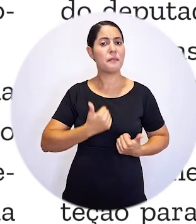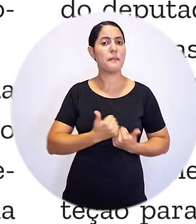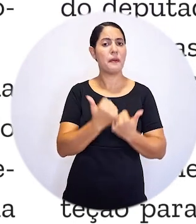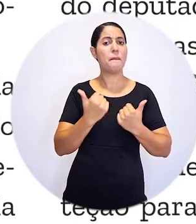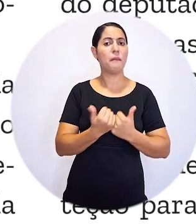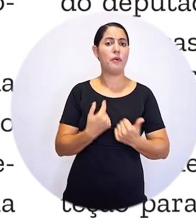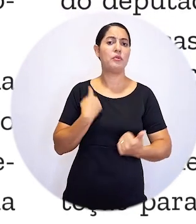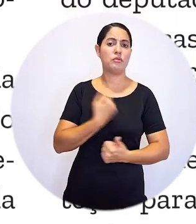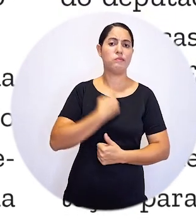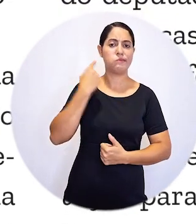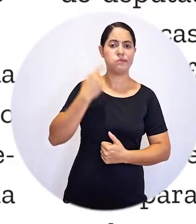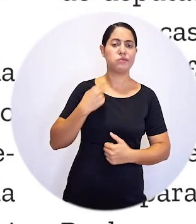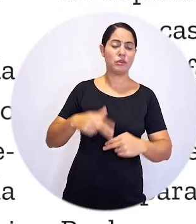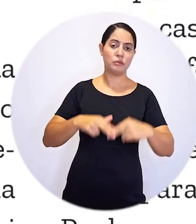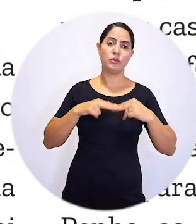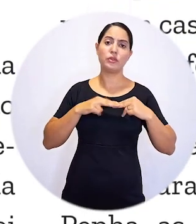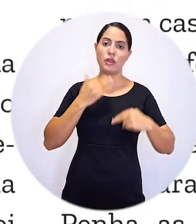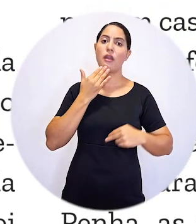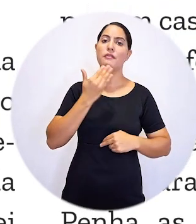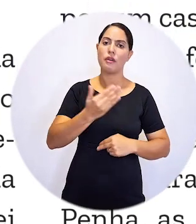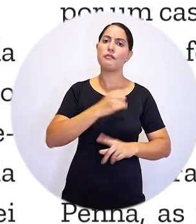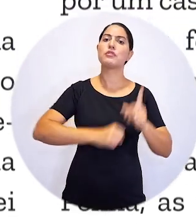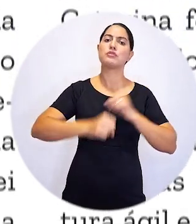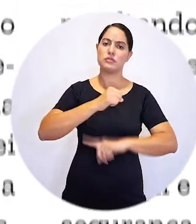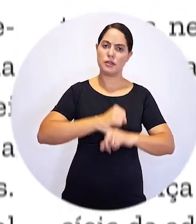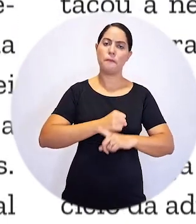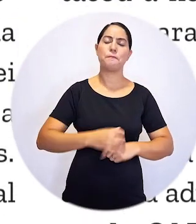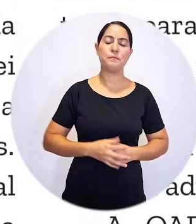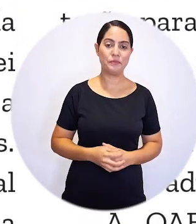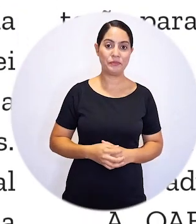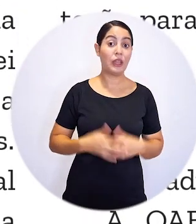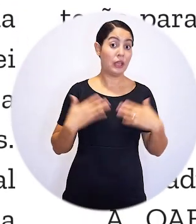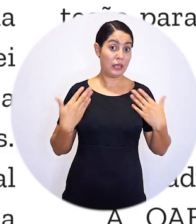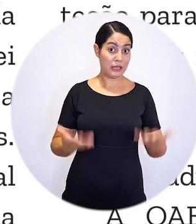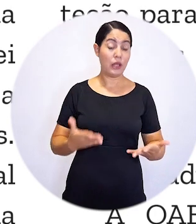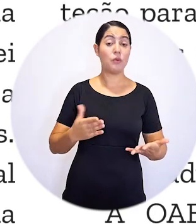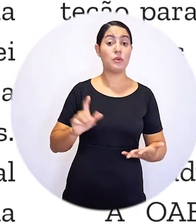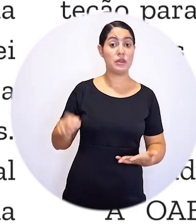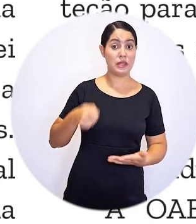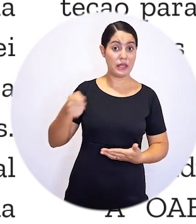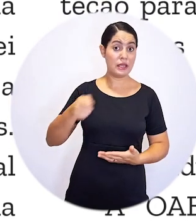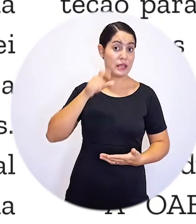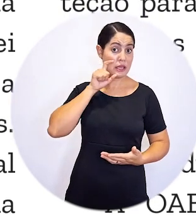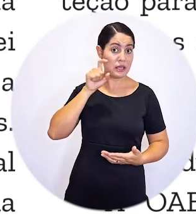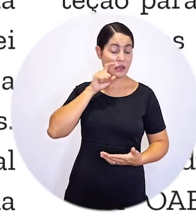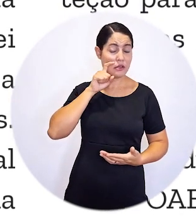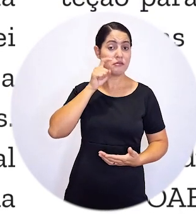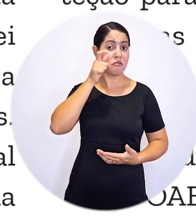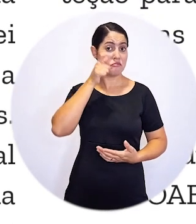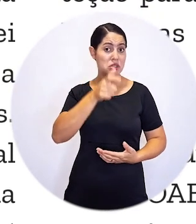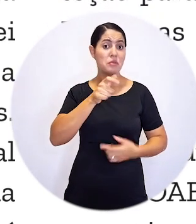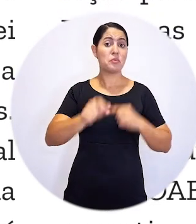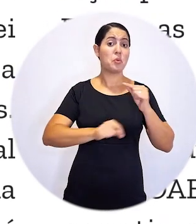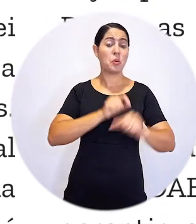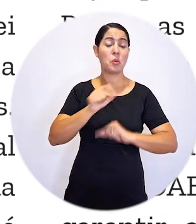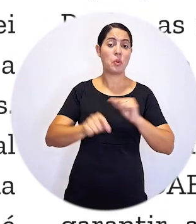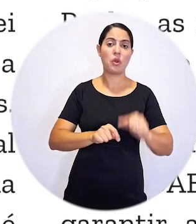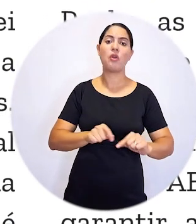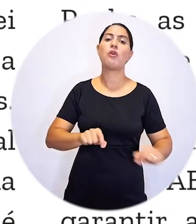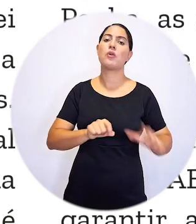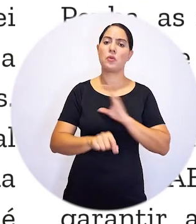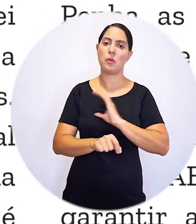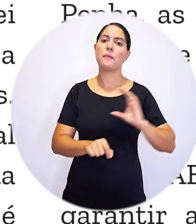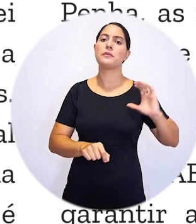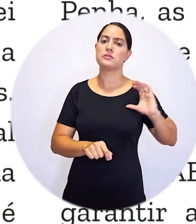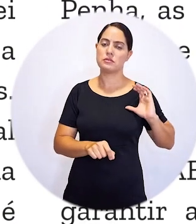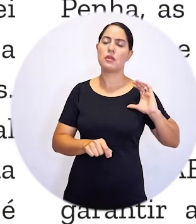consequentemente é travada em favor da sociedade. Ainda para Simonetti, o avanço dessa atuação tem sido visto a cada atualização que recebemos